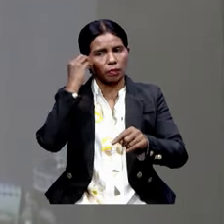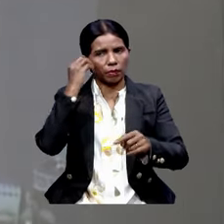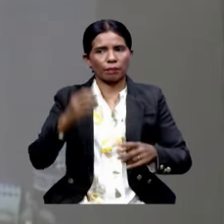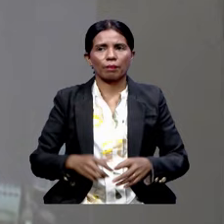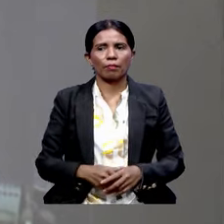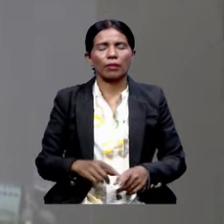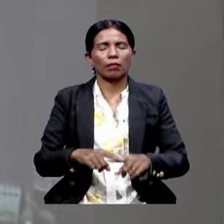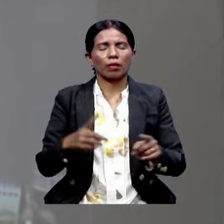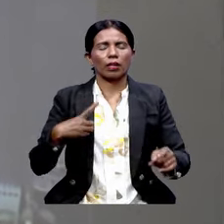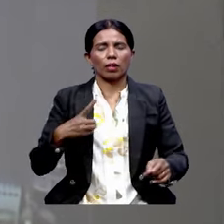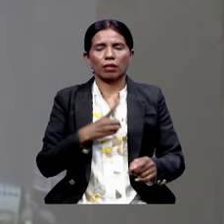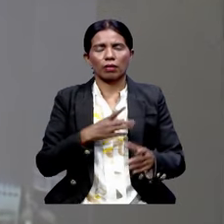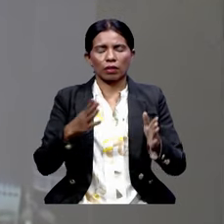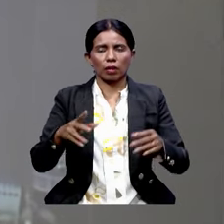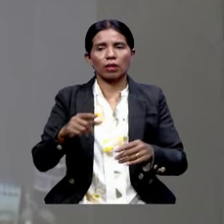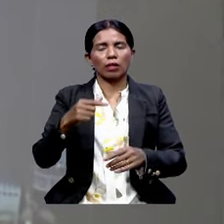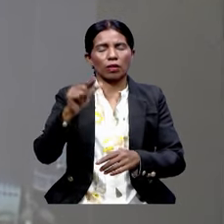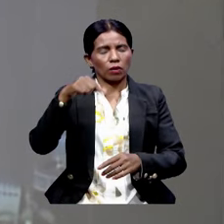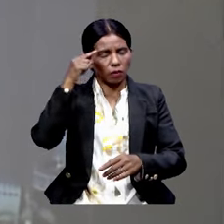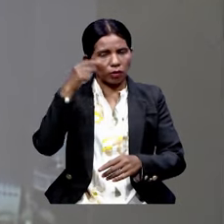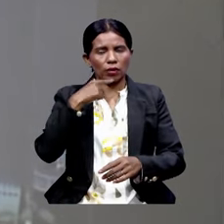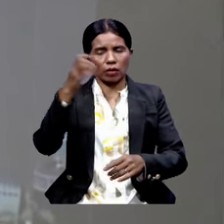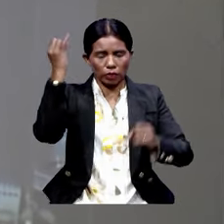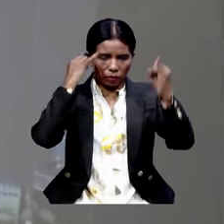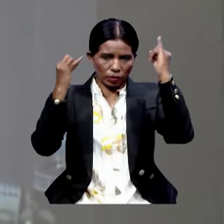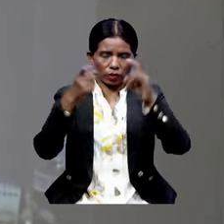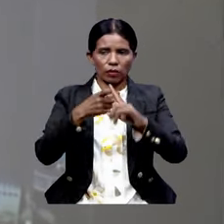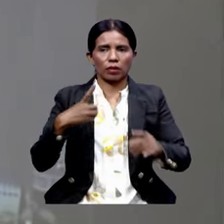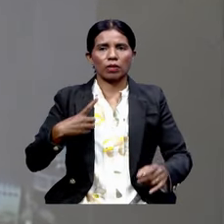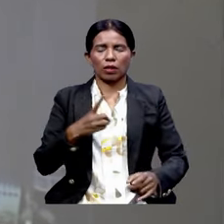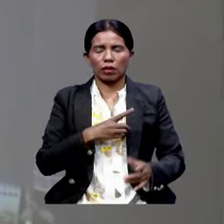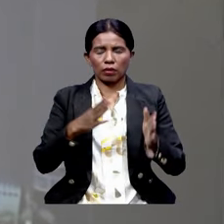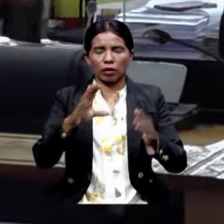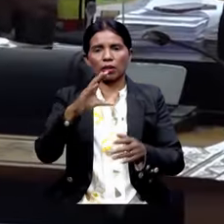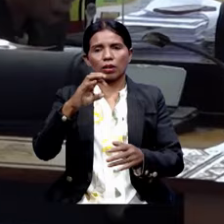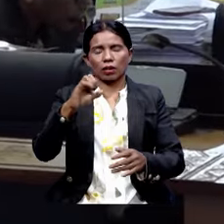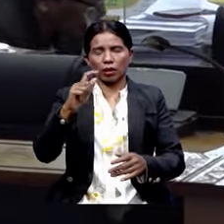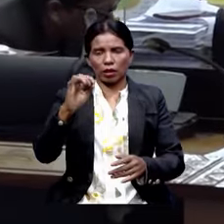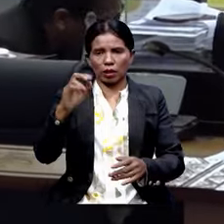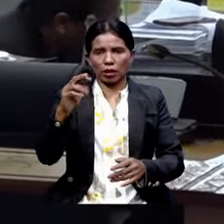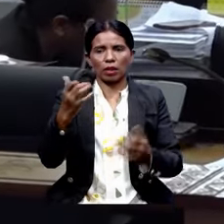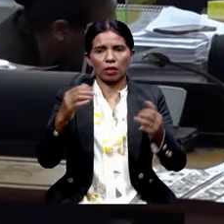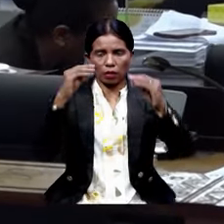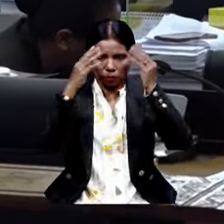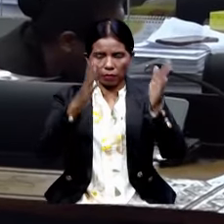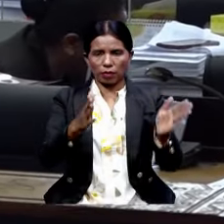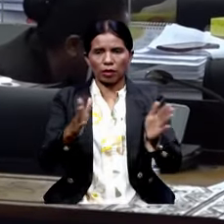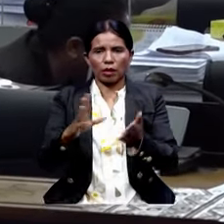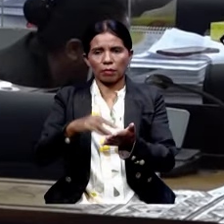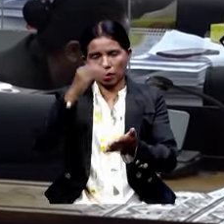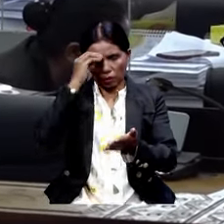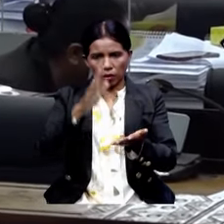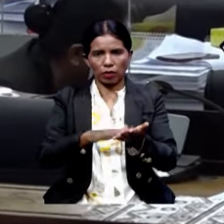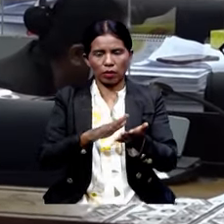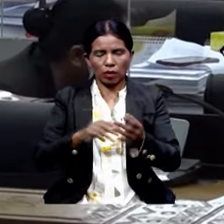Mai be deputado bancada governo Gabriel Suarez rezeita informação musi deputada Cristina Rebelo tamara daune proceso aprendizagem e escola